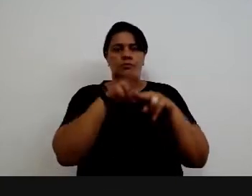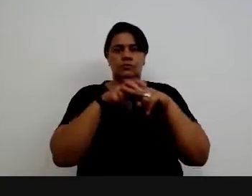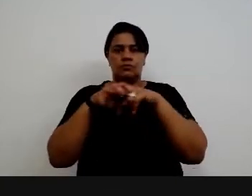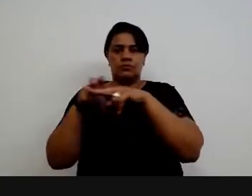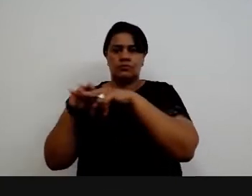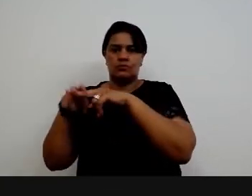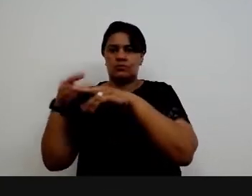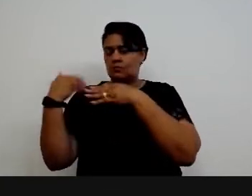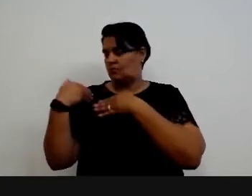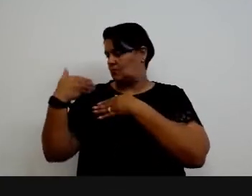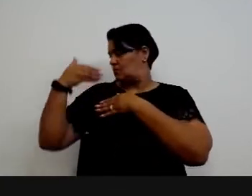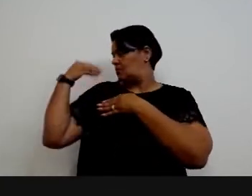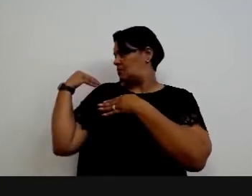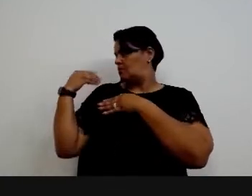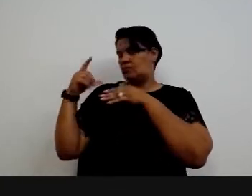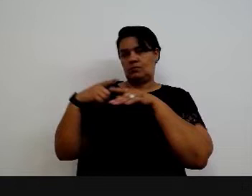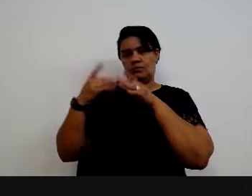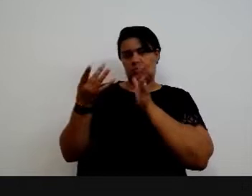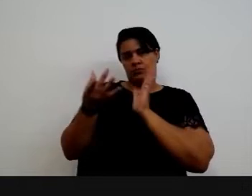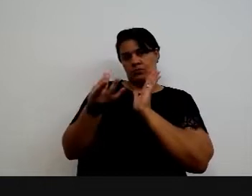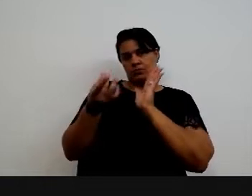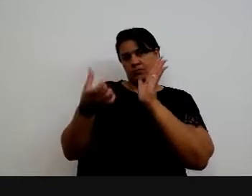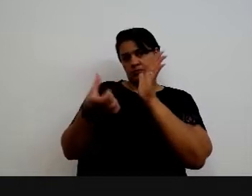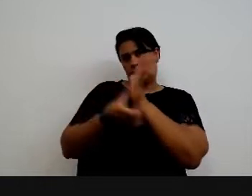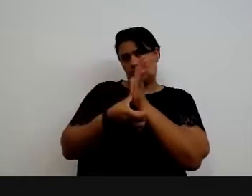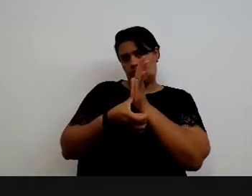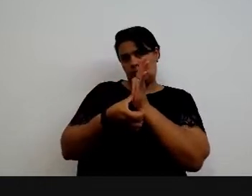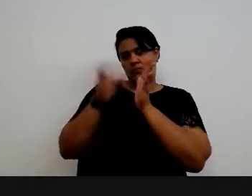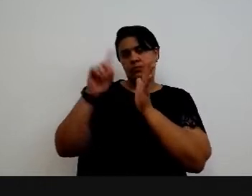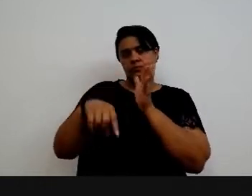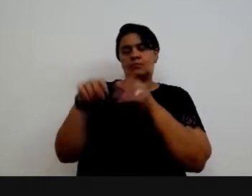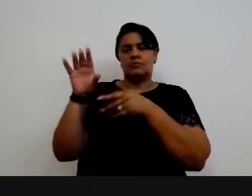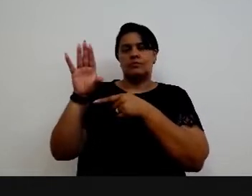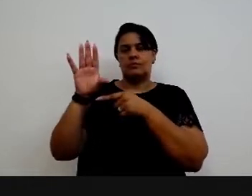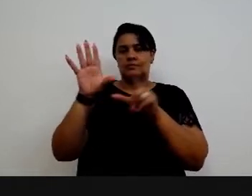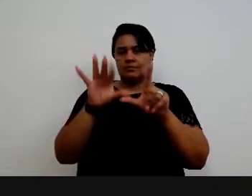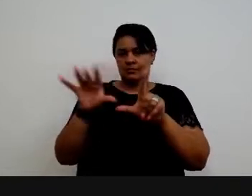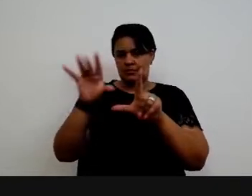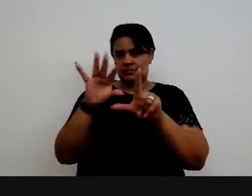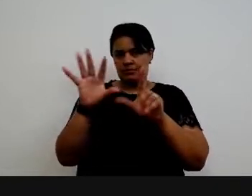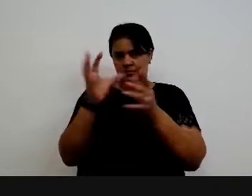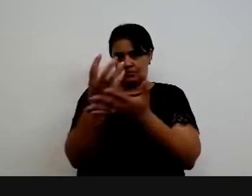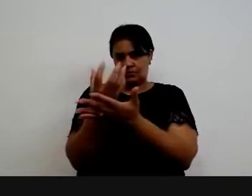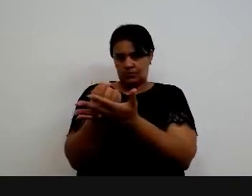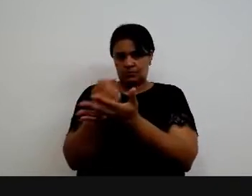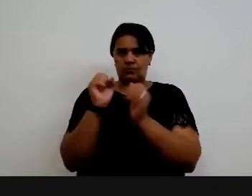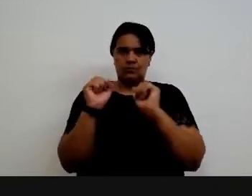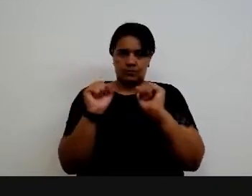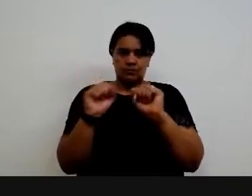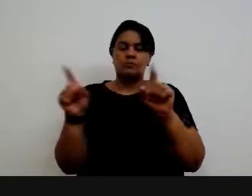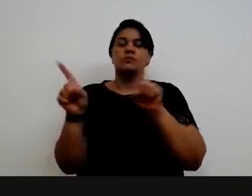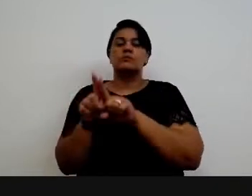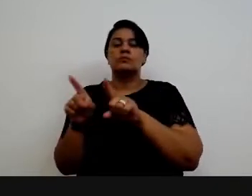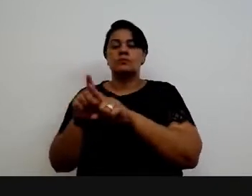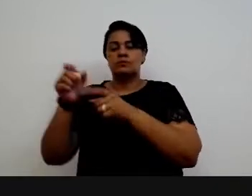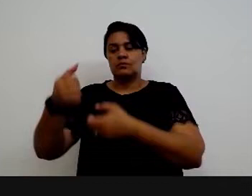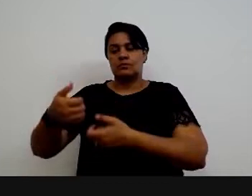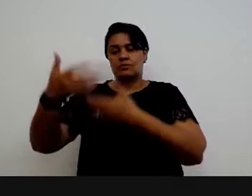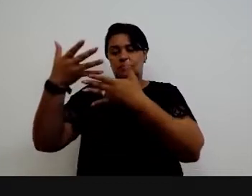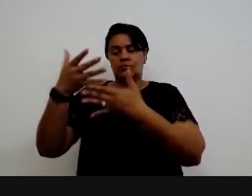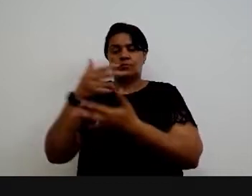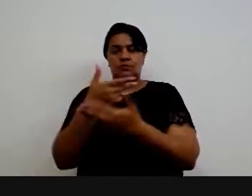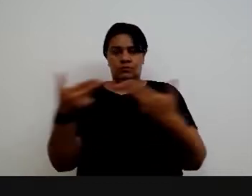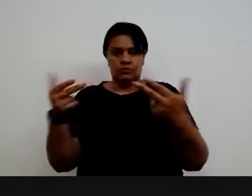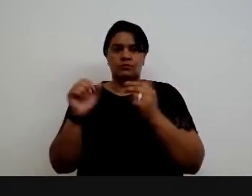auditório, aí nas costas, né, por meio de um QR Code e na descrição do evento também no YouTube, para quem